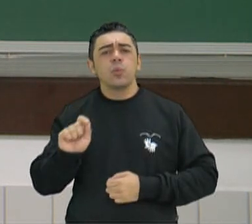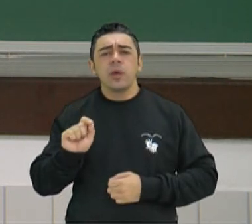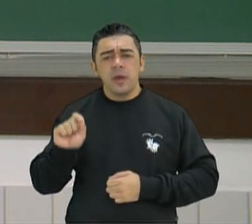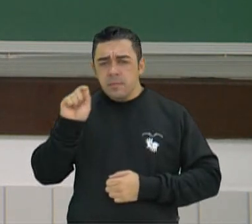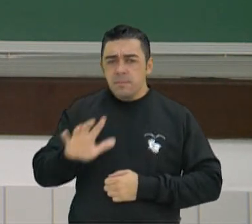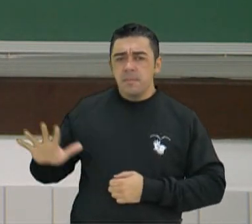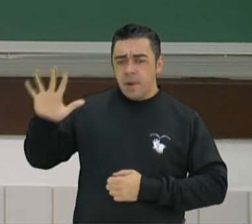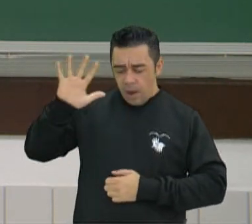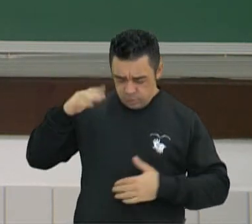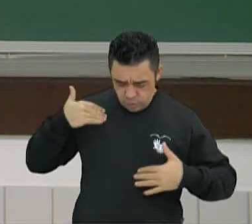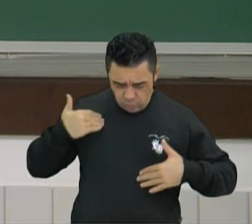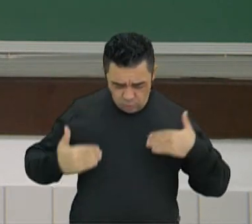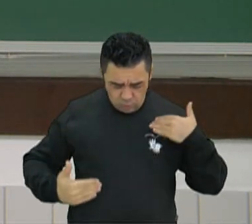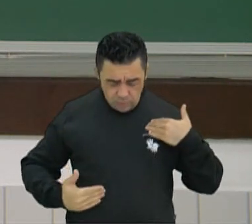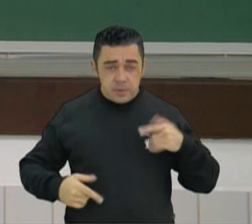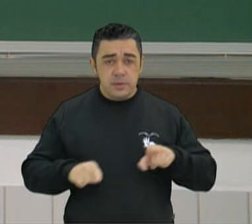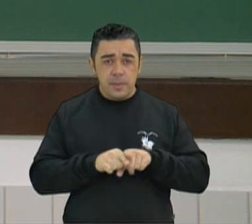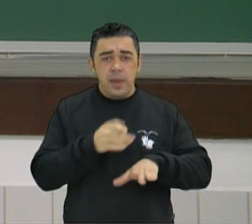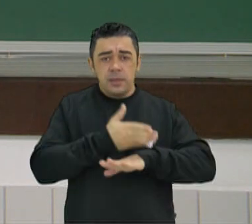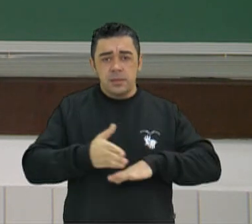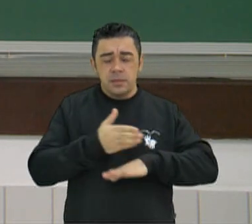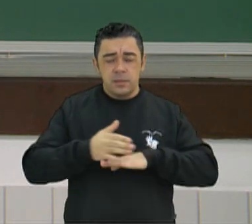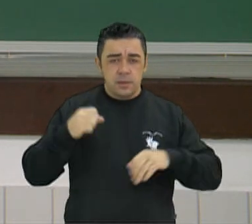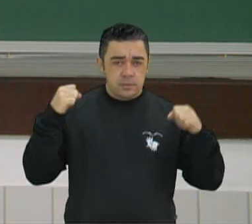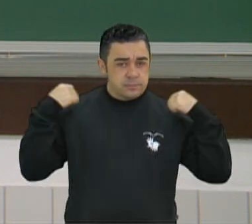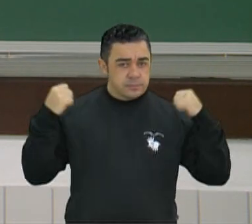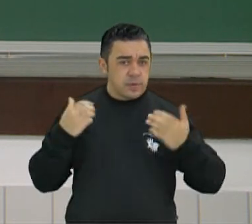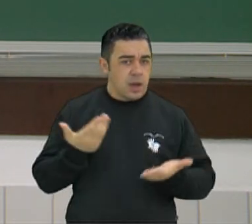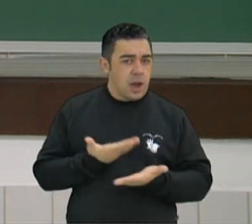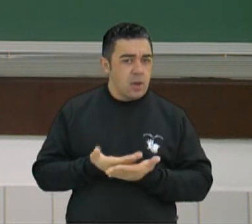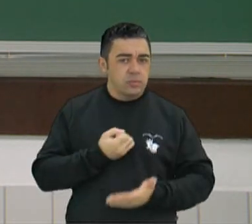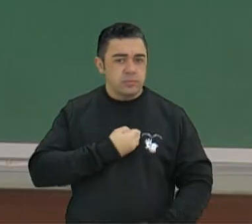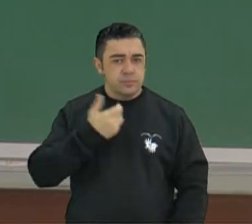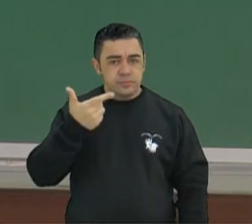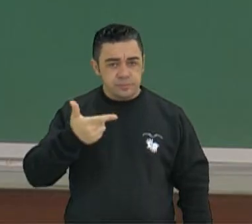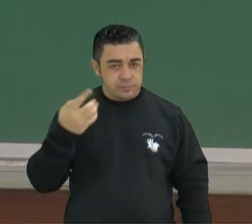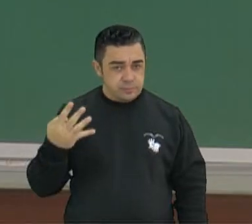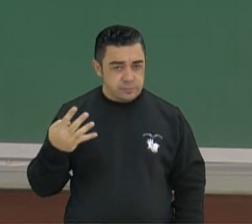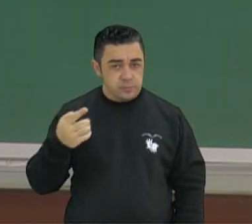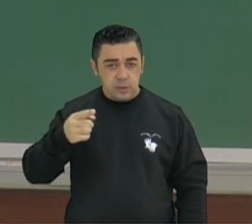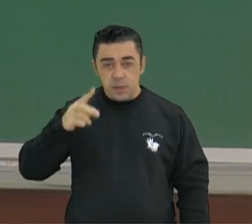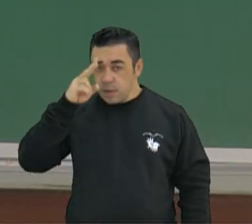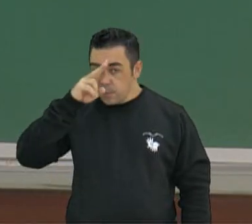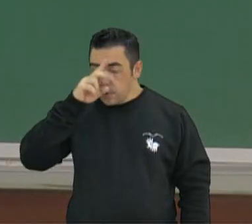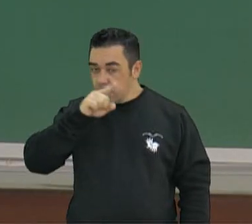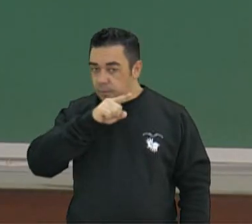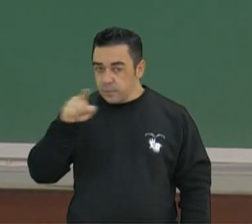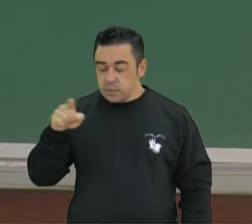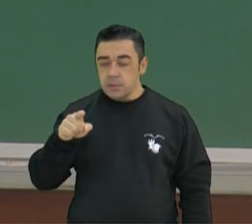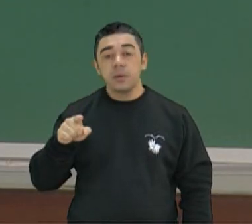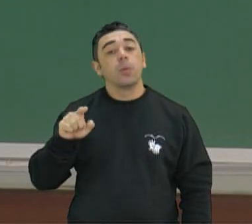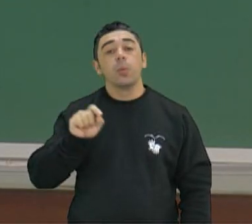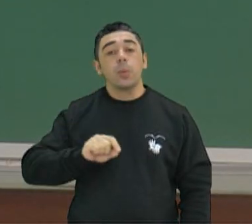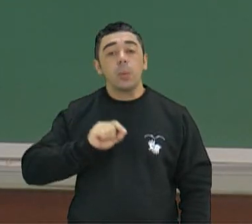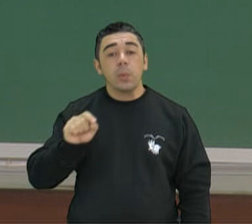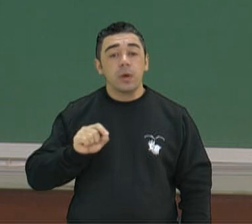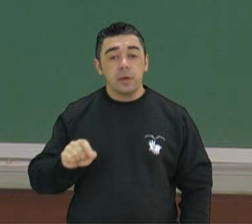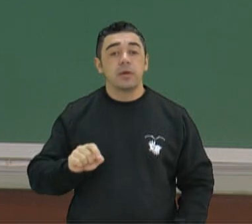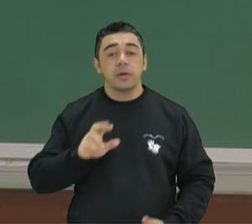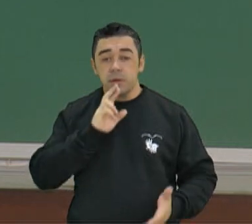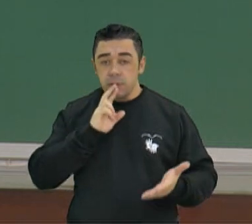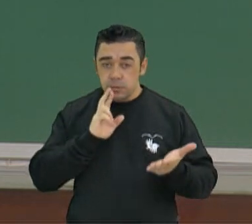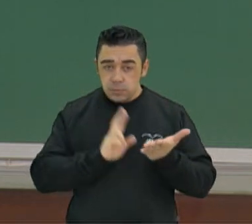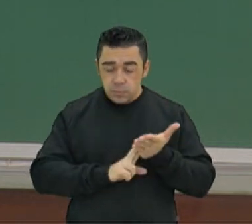atividade física. Essa é a aula de número 24. Quero te lembrar, aluno e aluna, da importância que você faça aquela